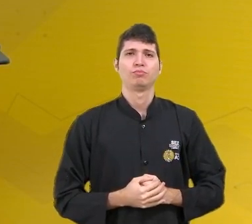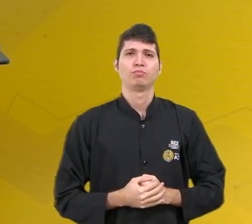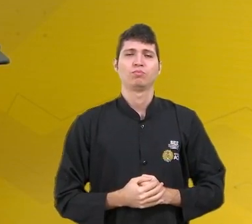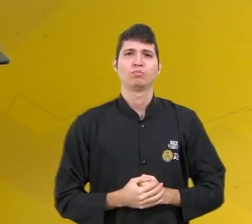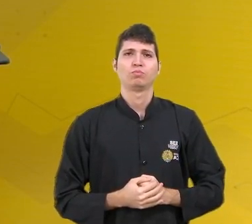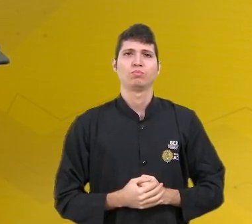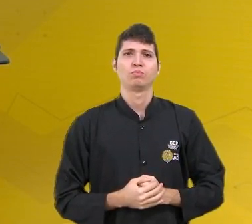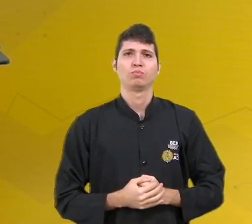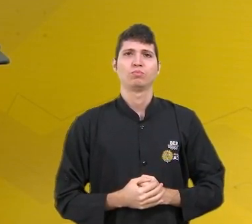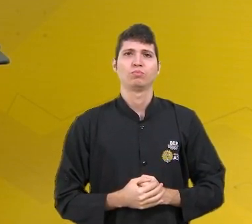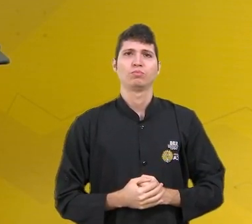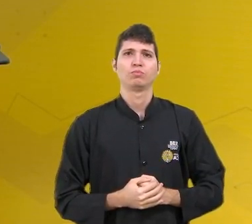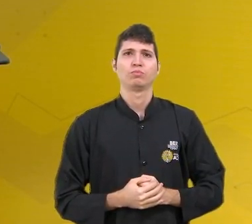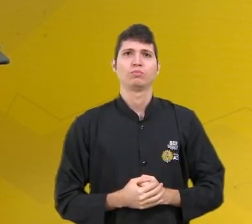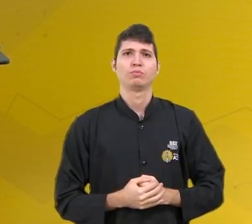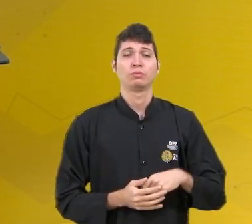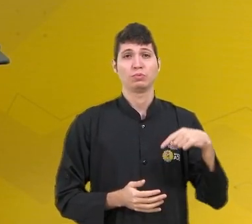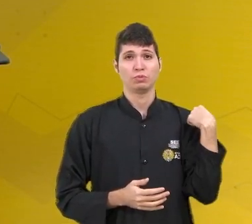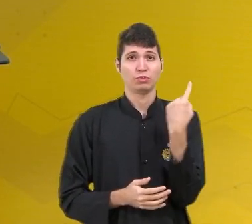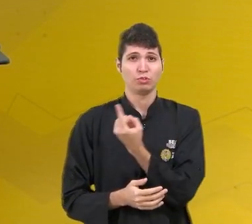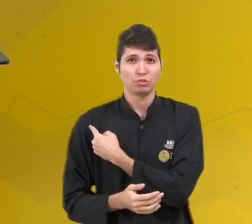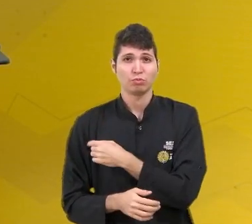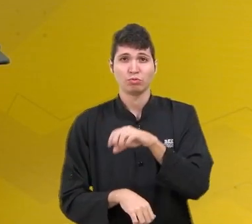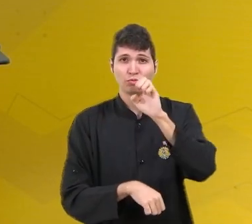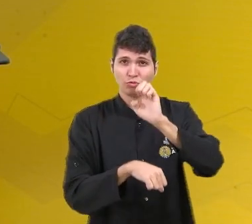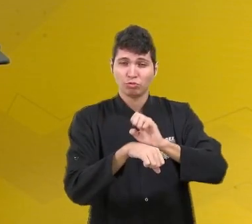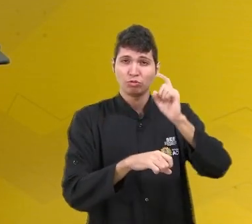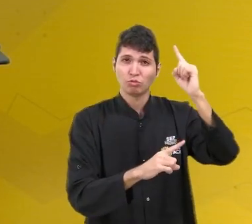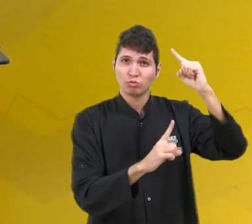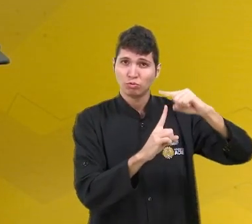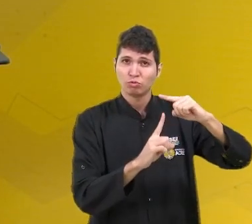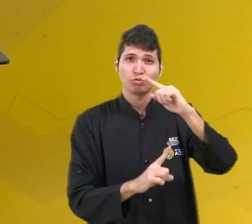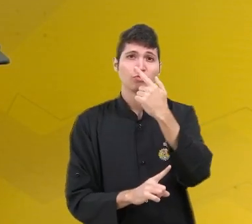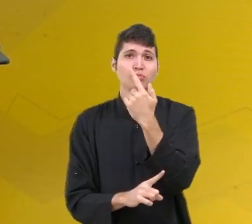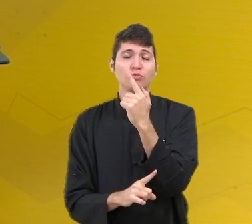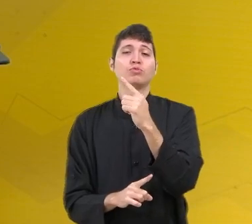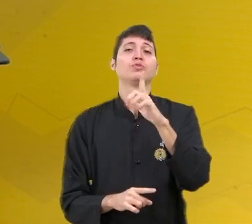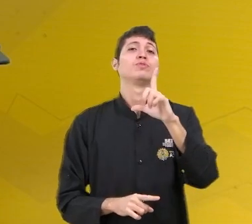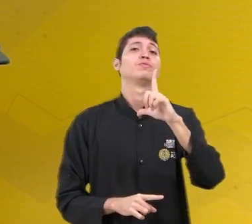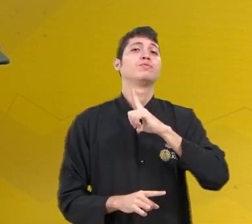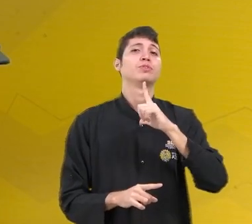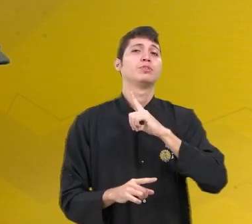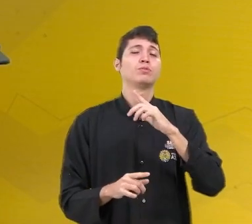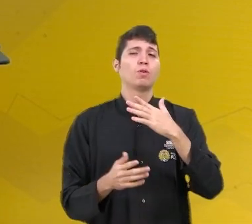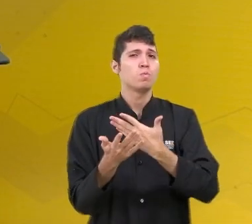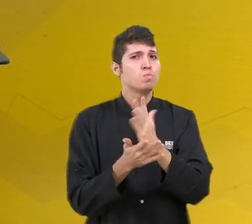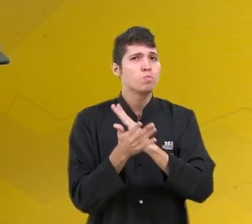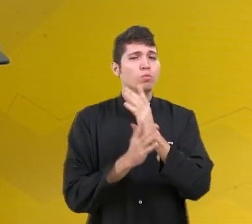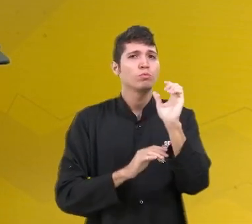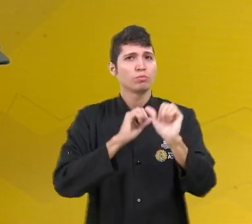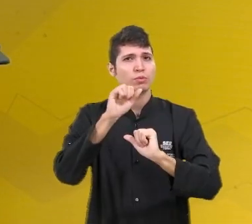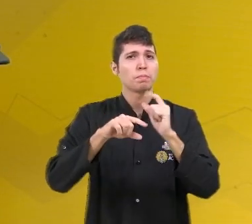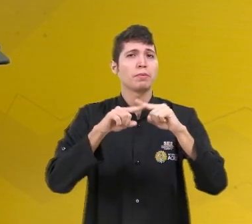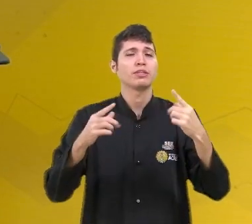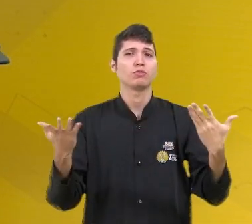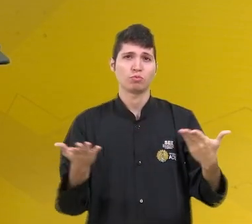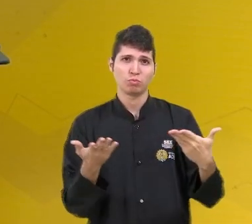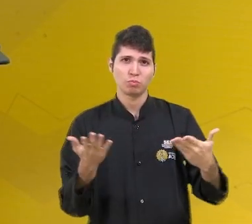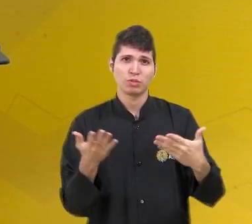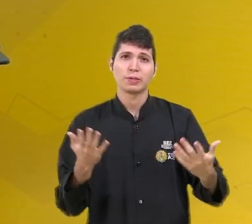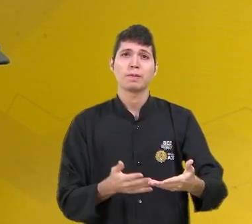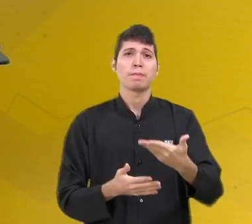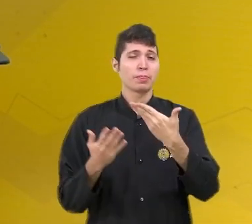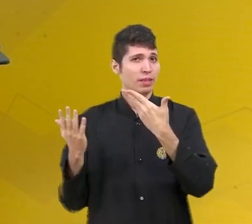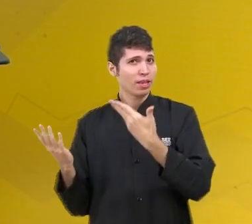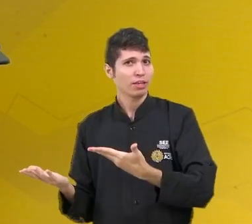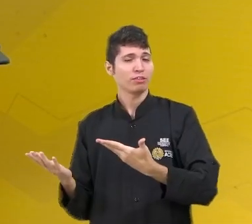temos aí a separação do estado do Tocantins de Goiás, então tiveram algumas mudanças. Mas atualmente a que nós temos é essa, com 5